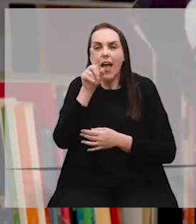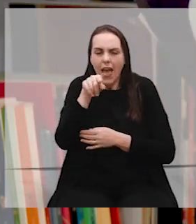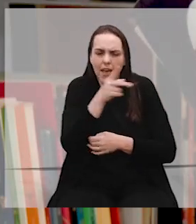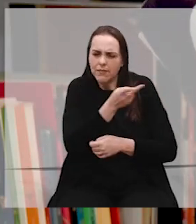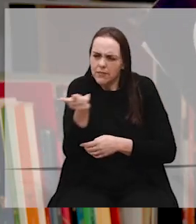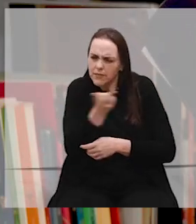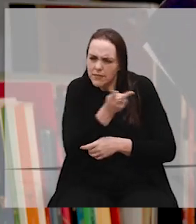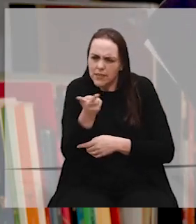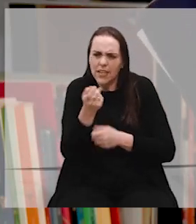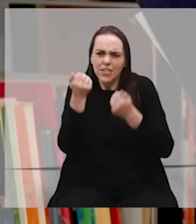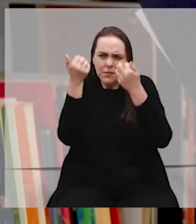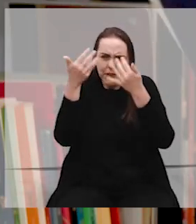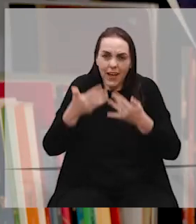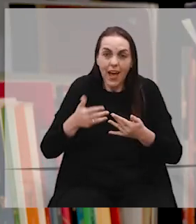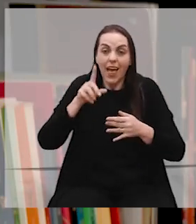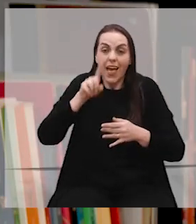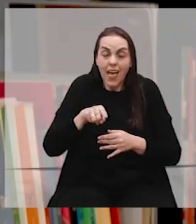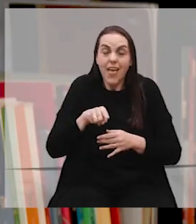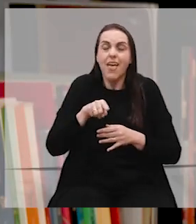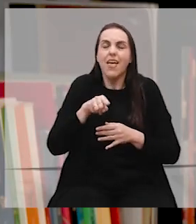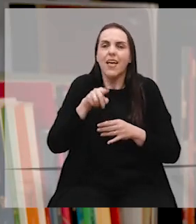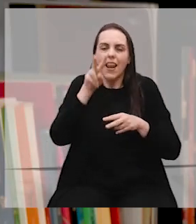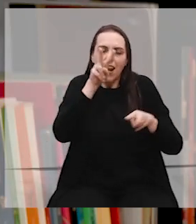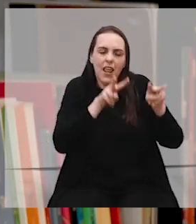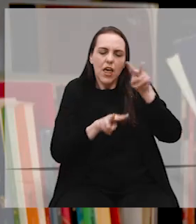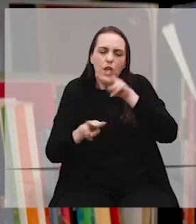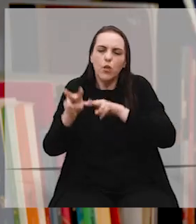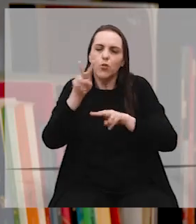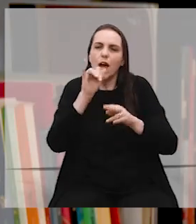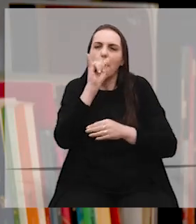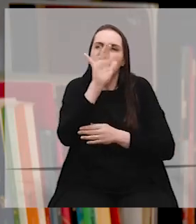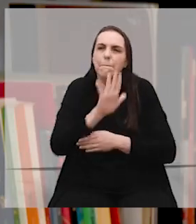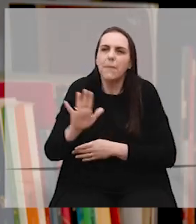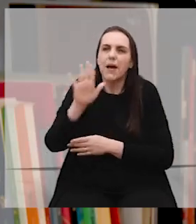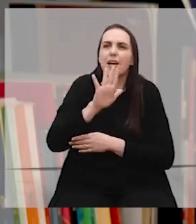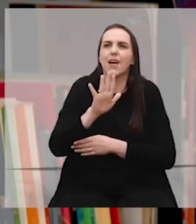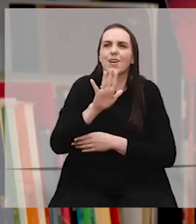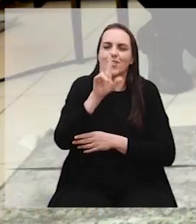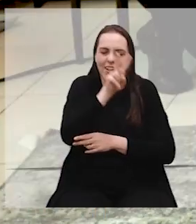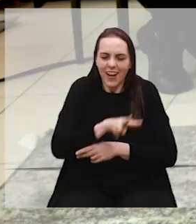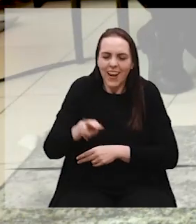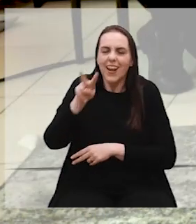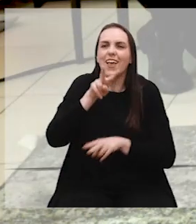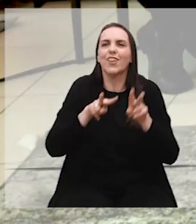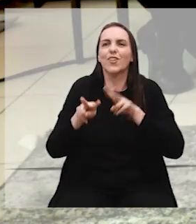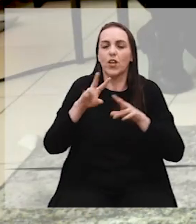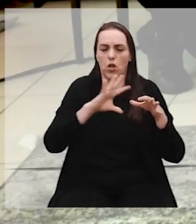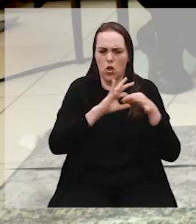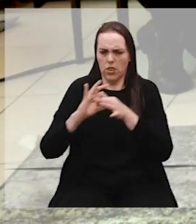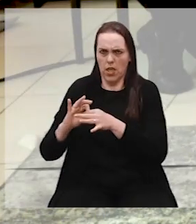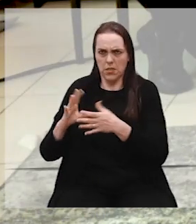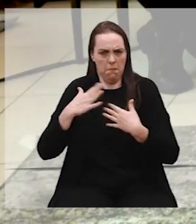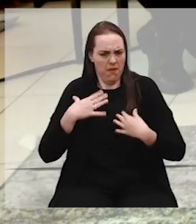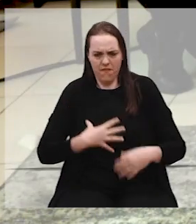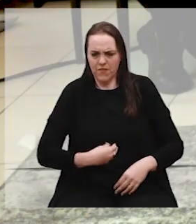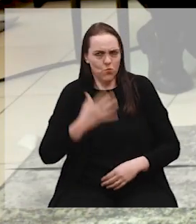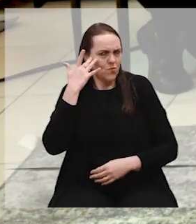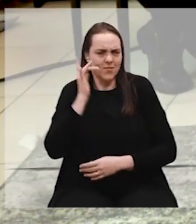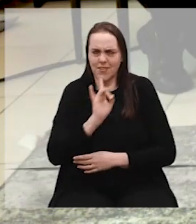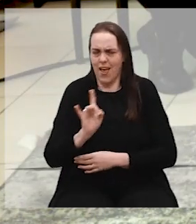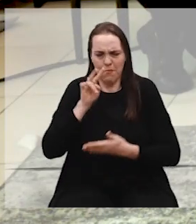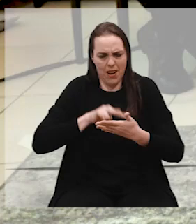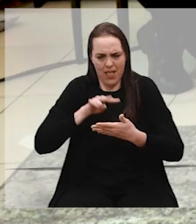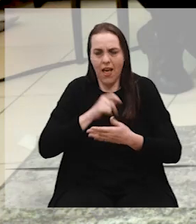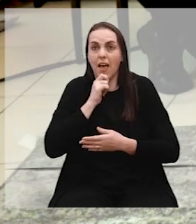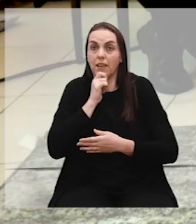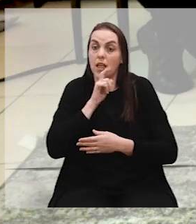que você está falando, Vonei, que se lê a imagem, se lê o contexto. A Martina não sabe ler ainda,